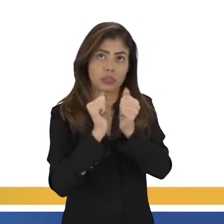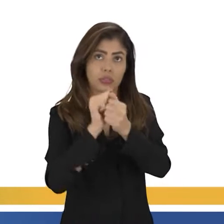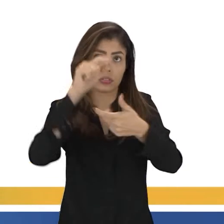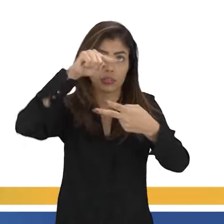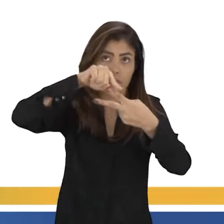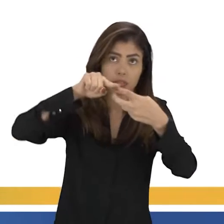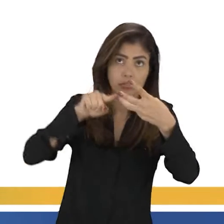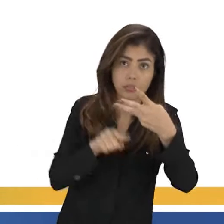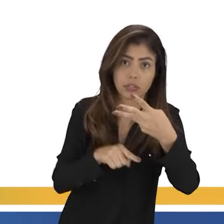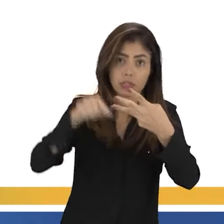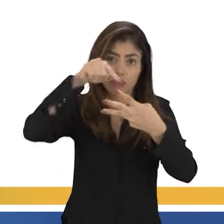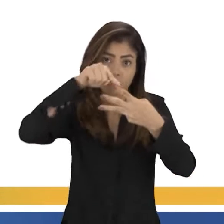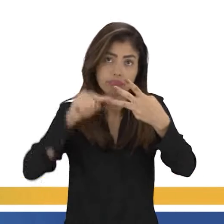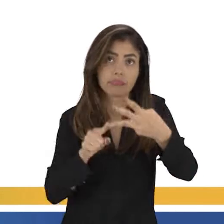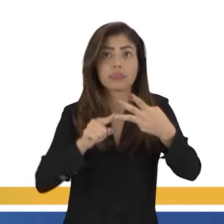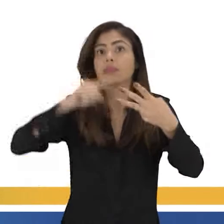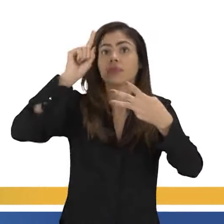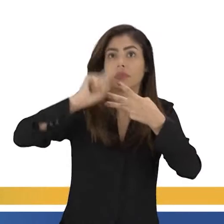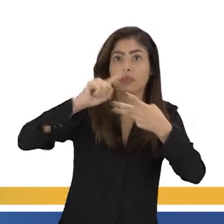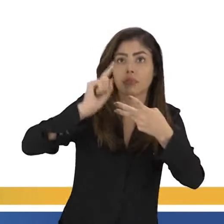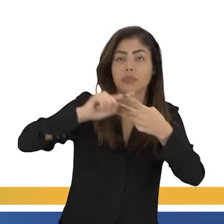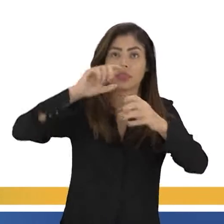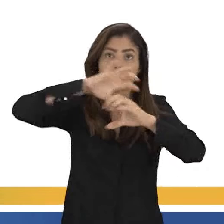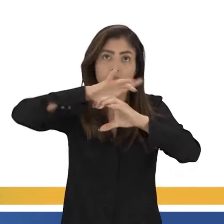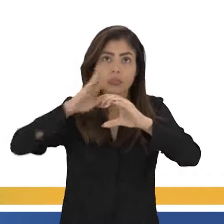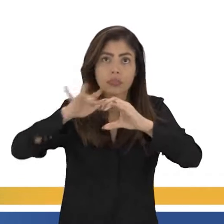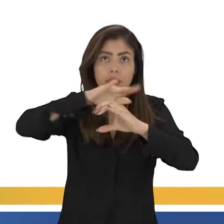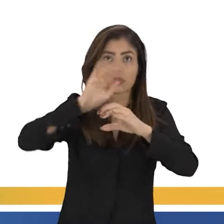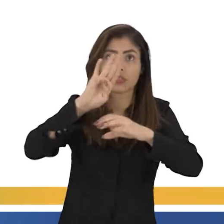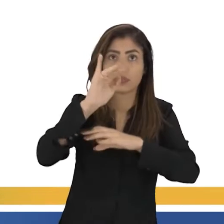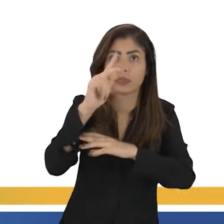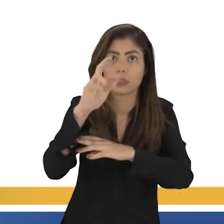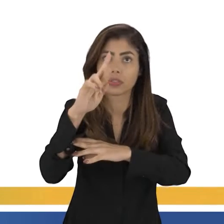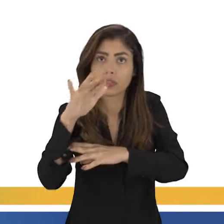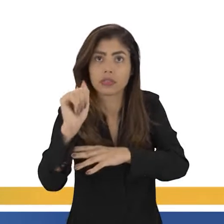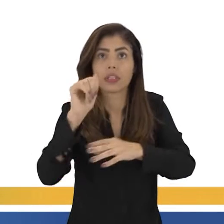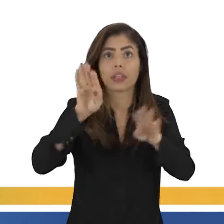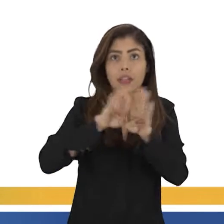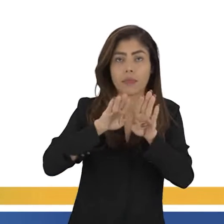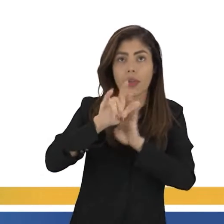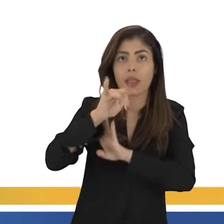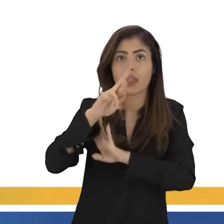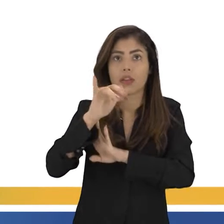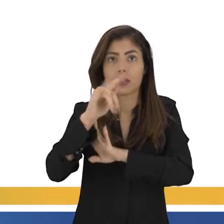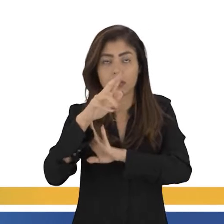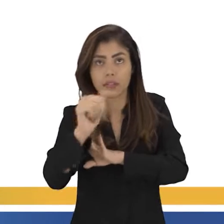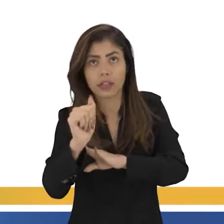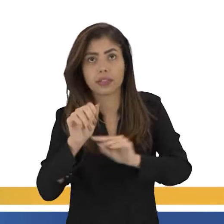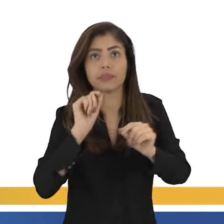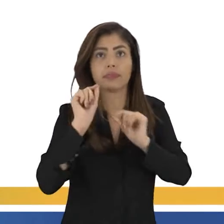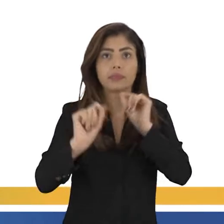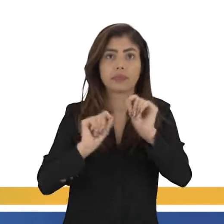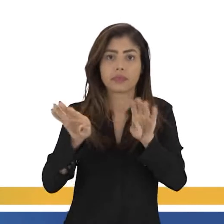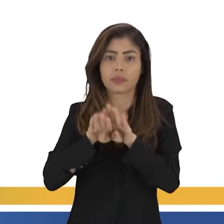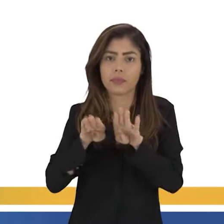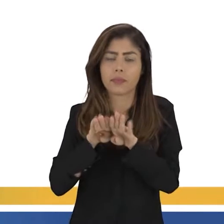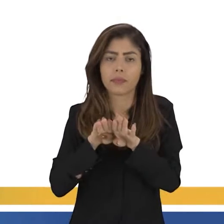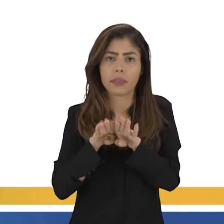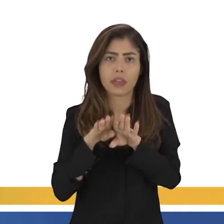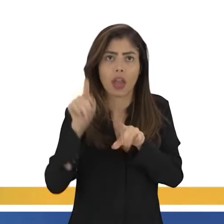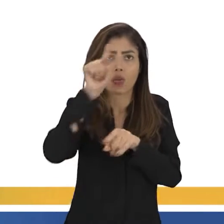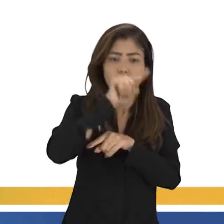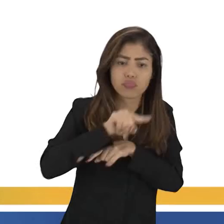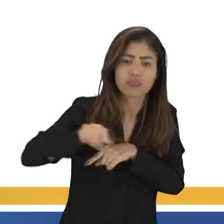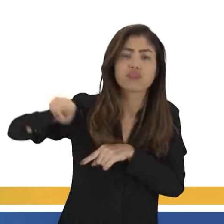reservatórios principais, que é o que? Atmosfera, biosfera e litosfera. Então, vocês estão vendo ali, o ciclo do oxigênio é